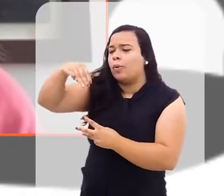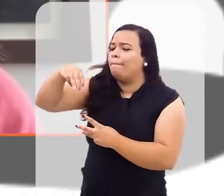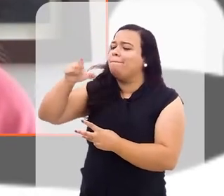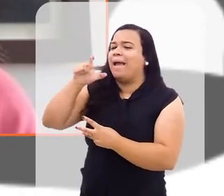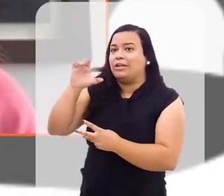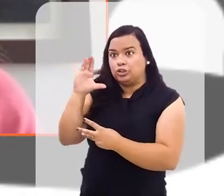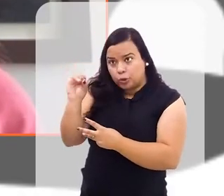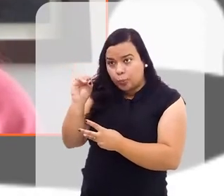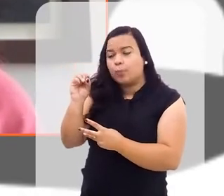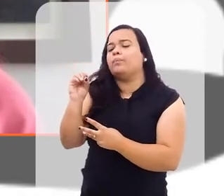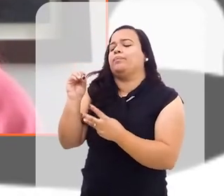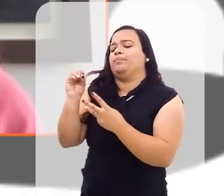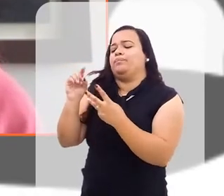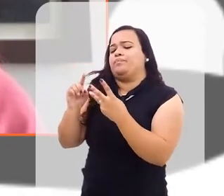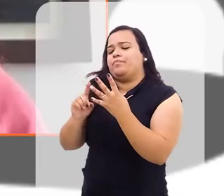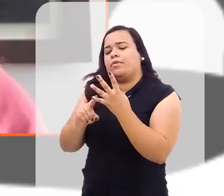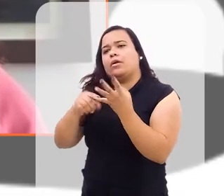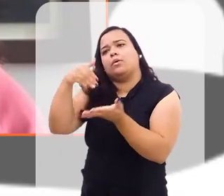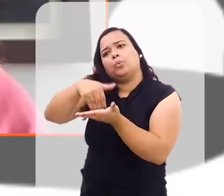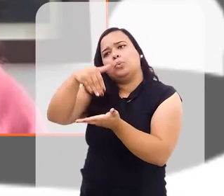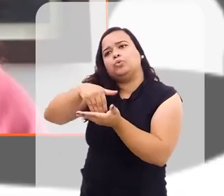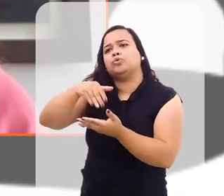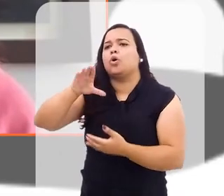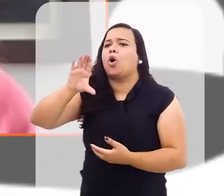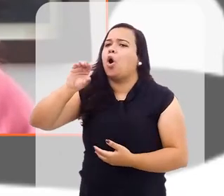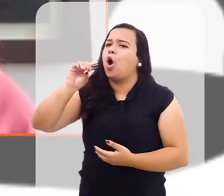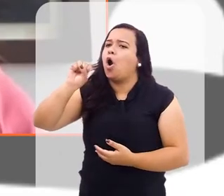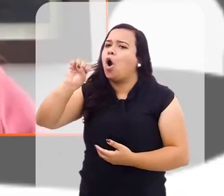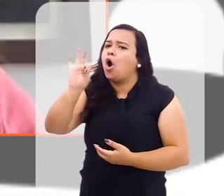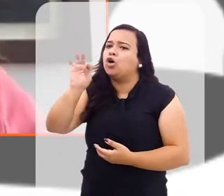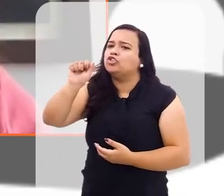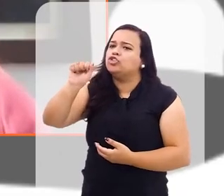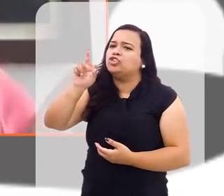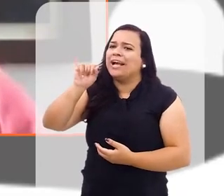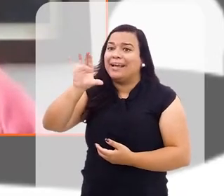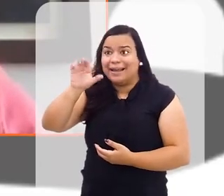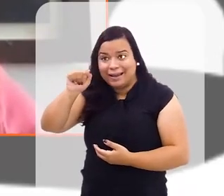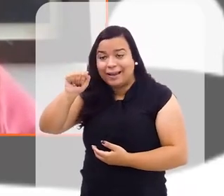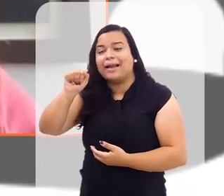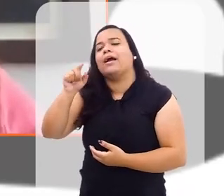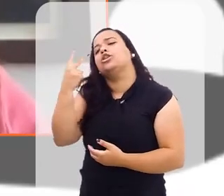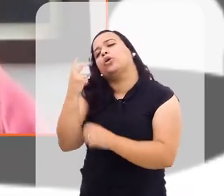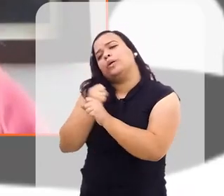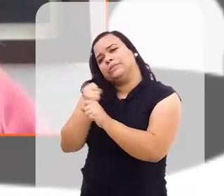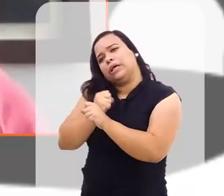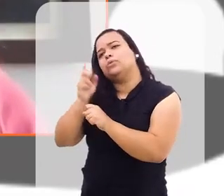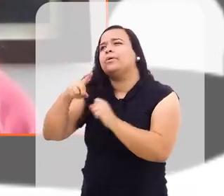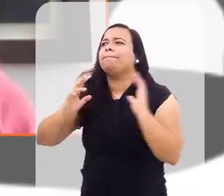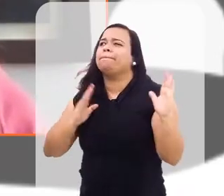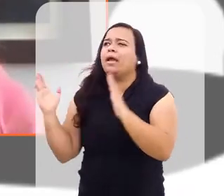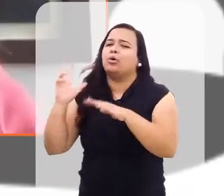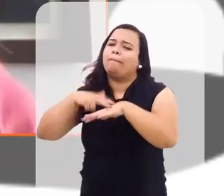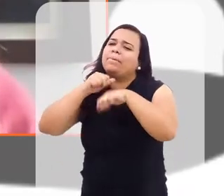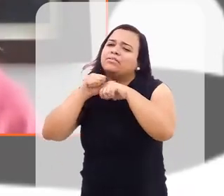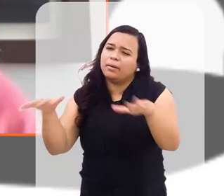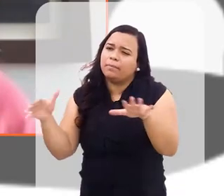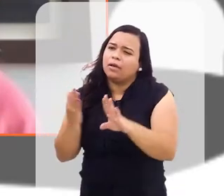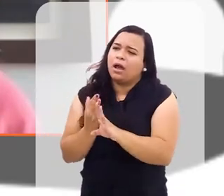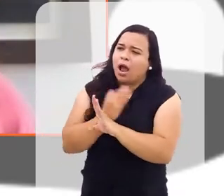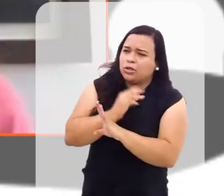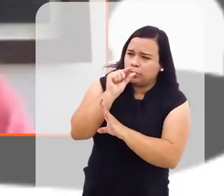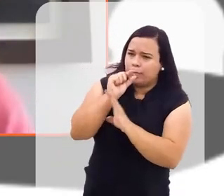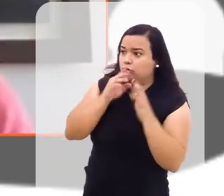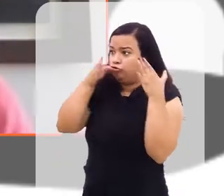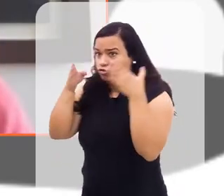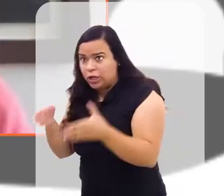mais 4 anos no México. E por último, 2 anos na Costa Rica, que foi o período até da pandemia, né? A gente chegou na Costa Rica um pouco antes da